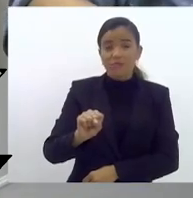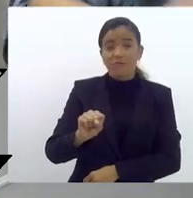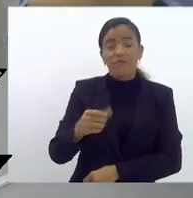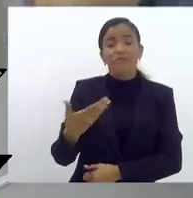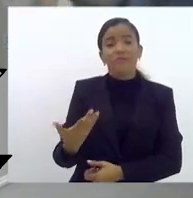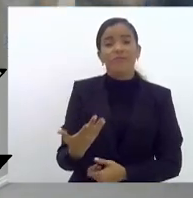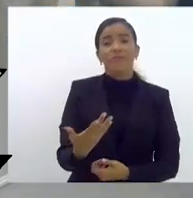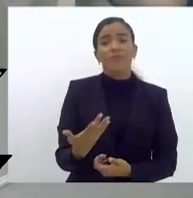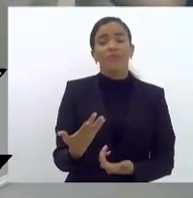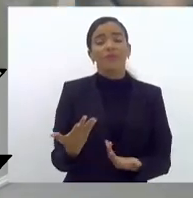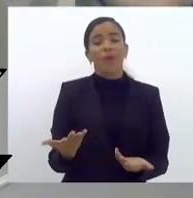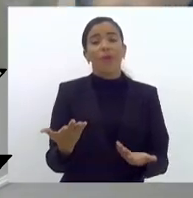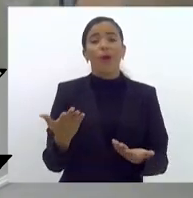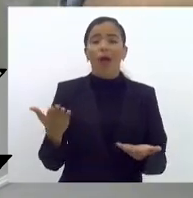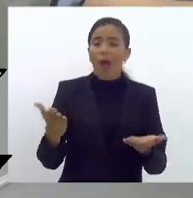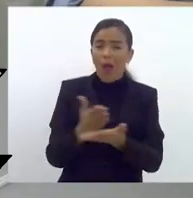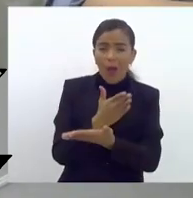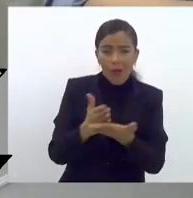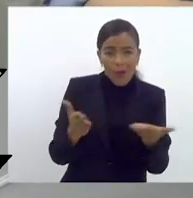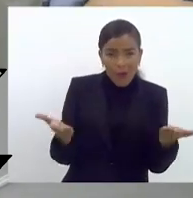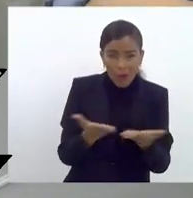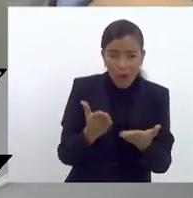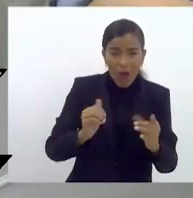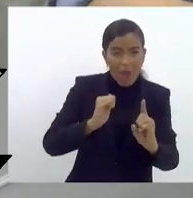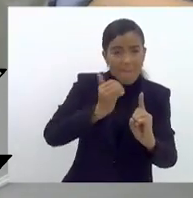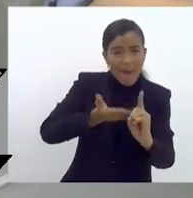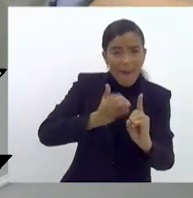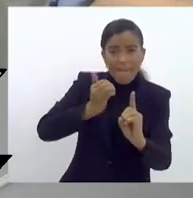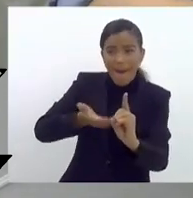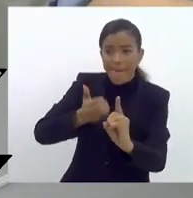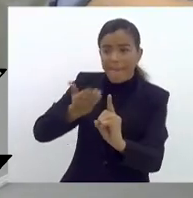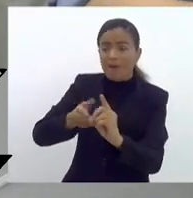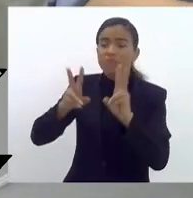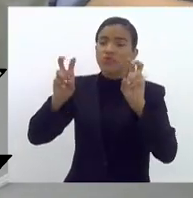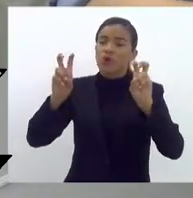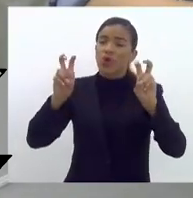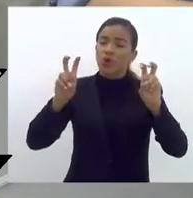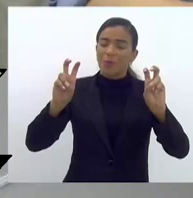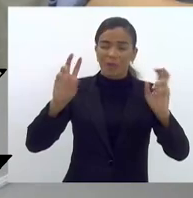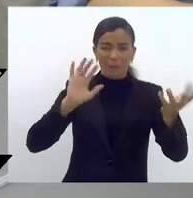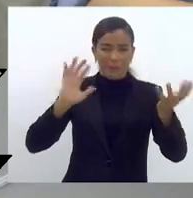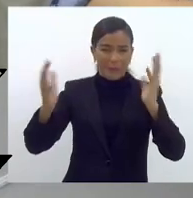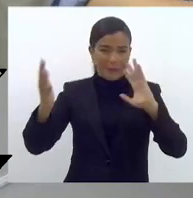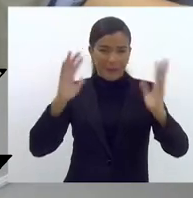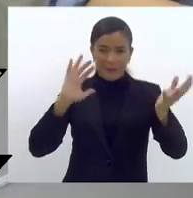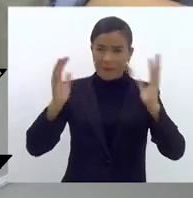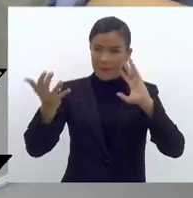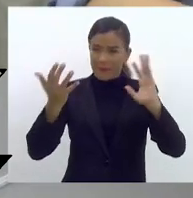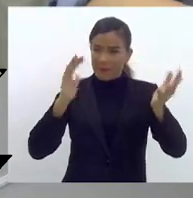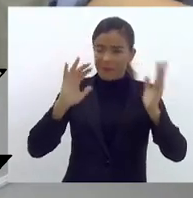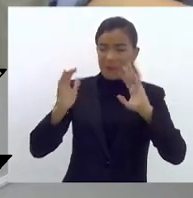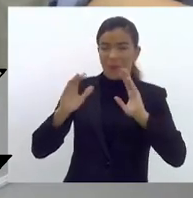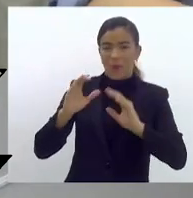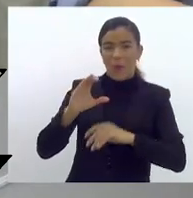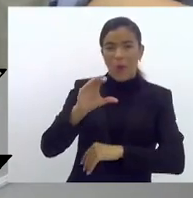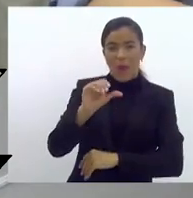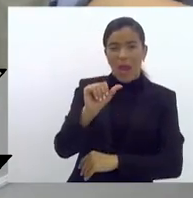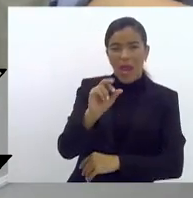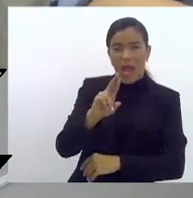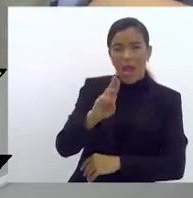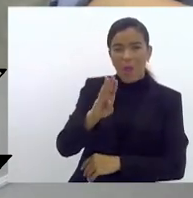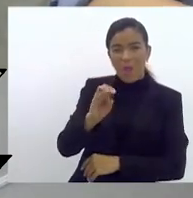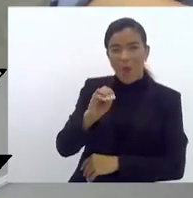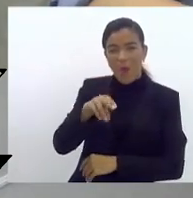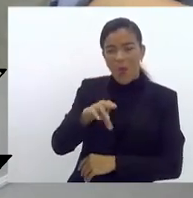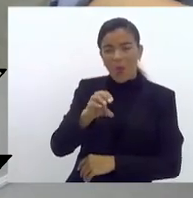das coisas que estão agora sendo reconhecidas na questão climática a precificação do carbono e várias outras